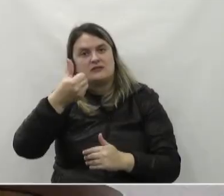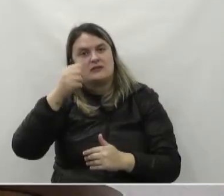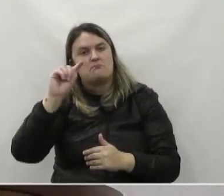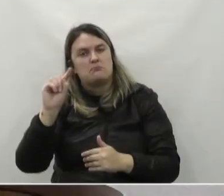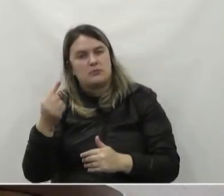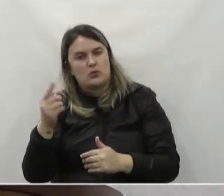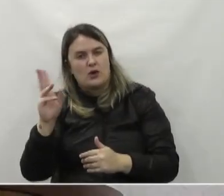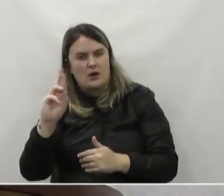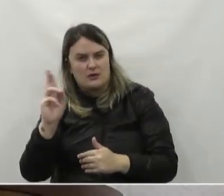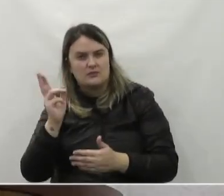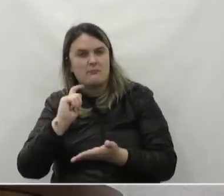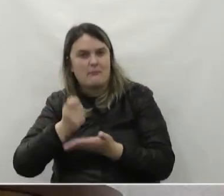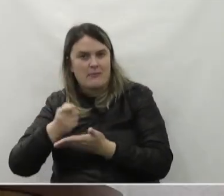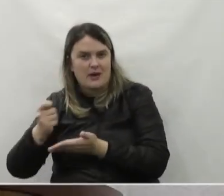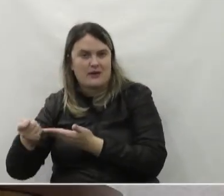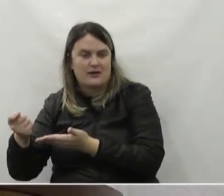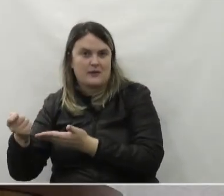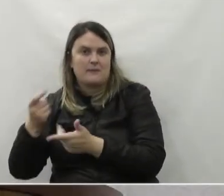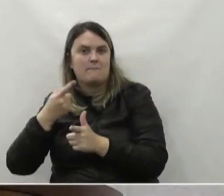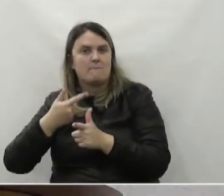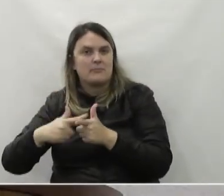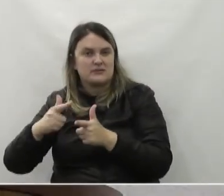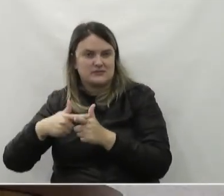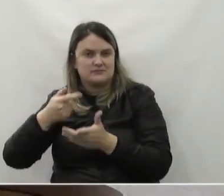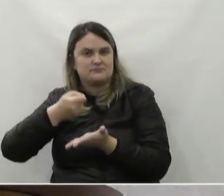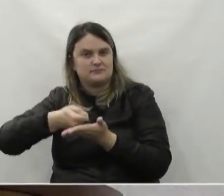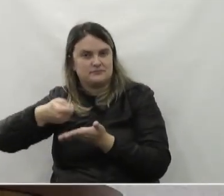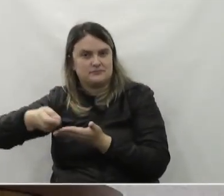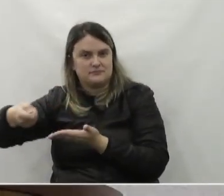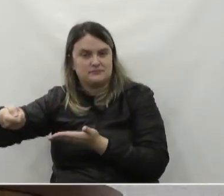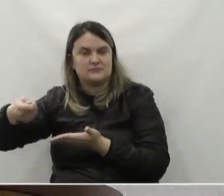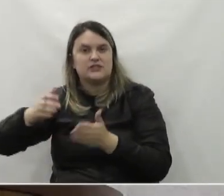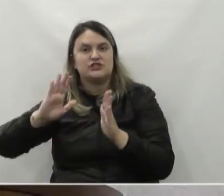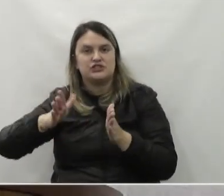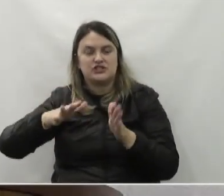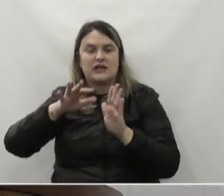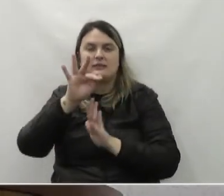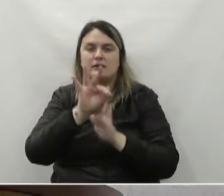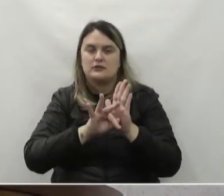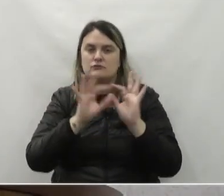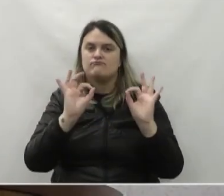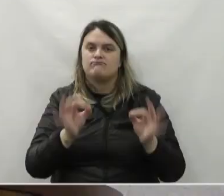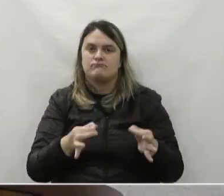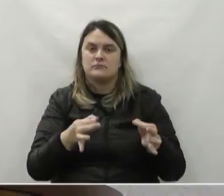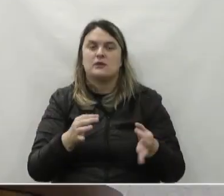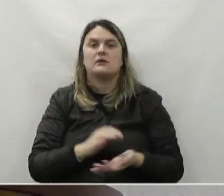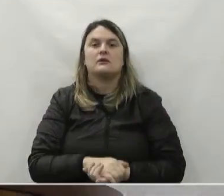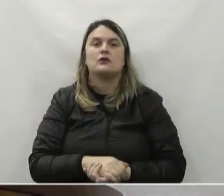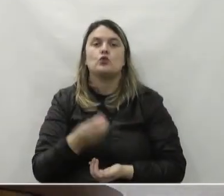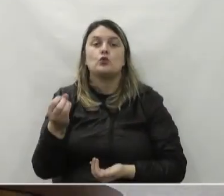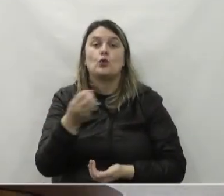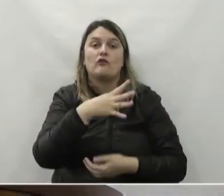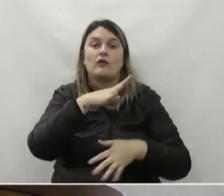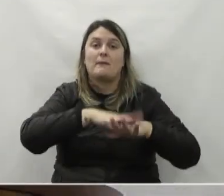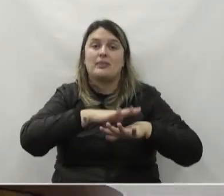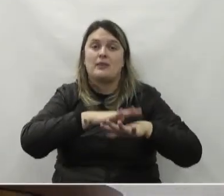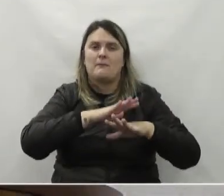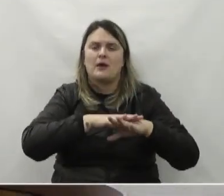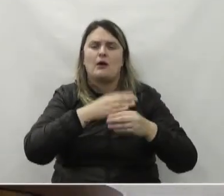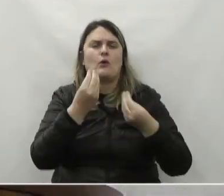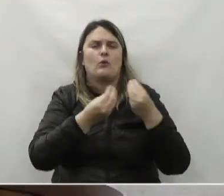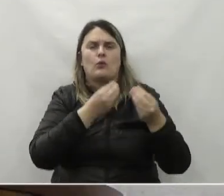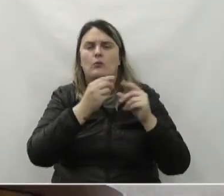396 mil reais, agora foi tudo alterado. E também a nova fórmula dos índices